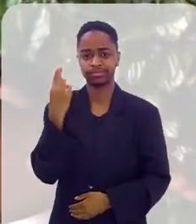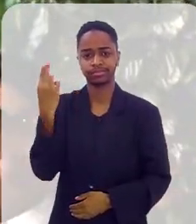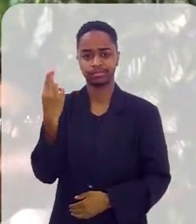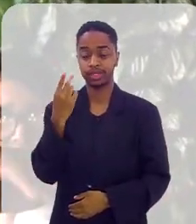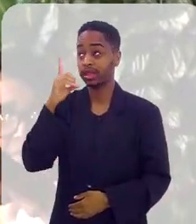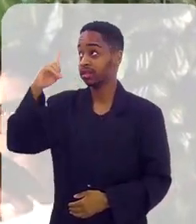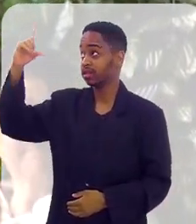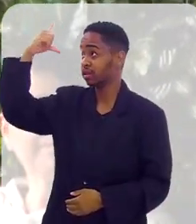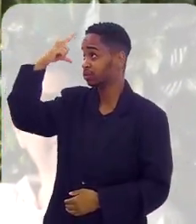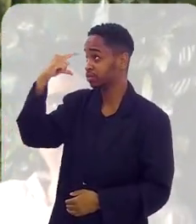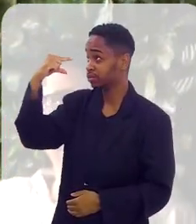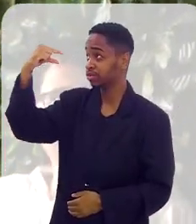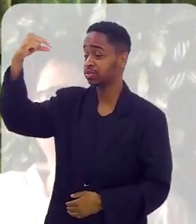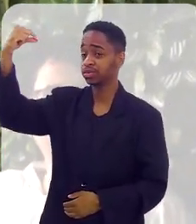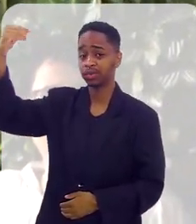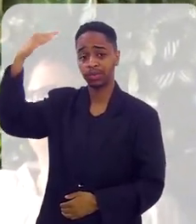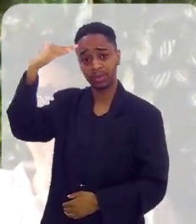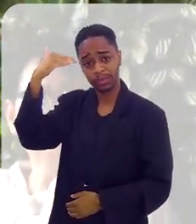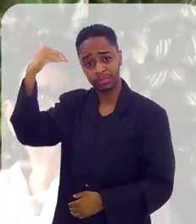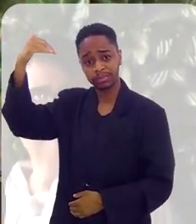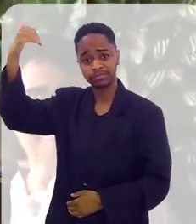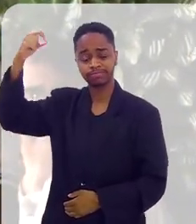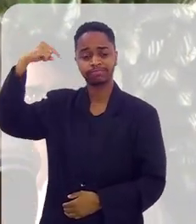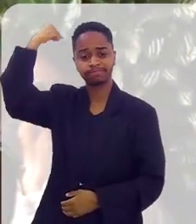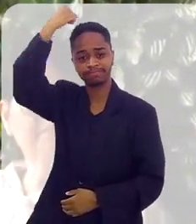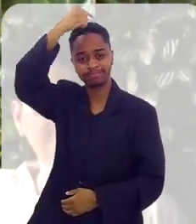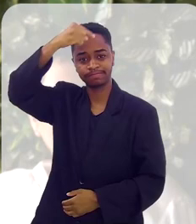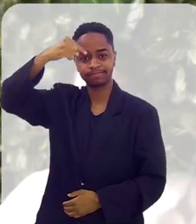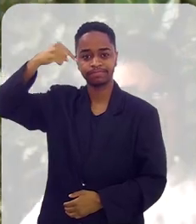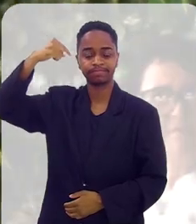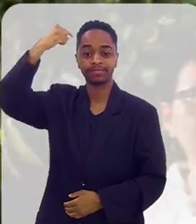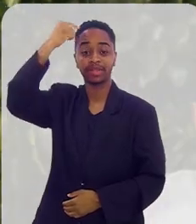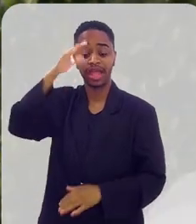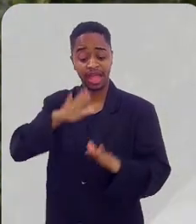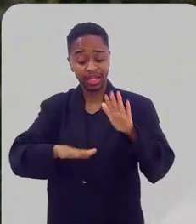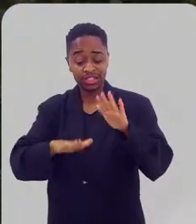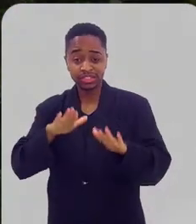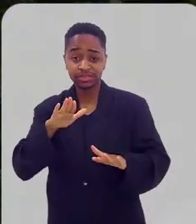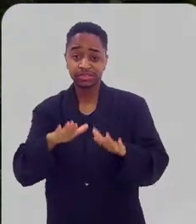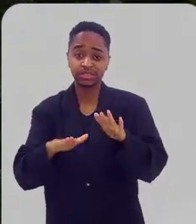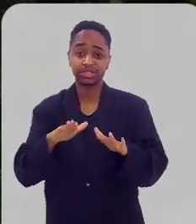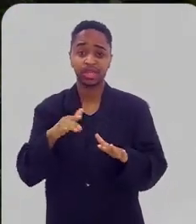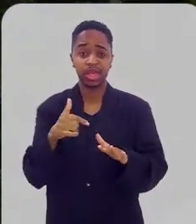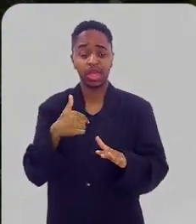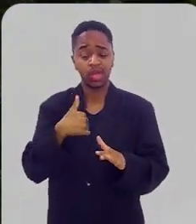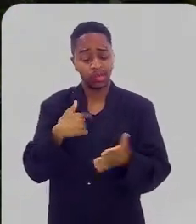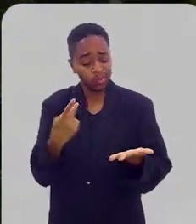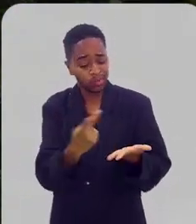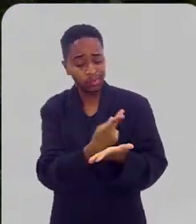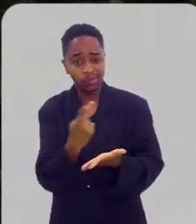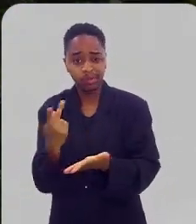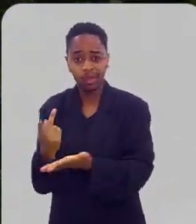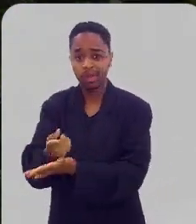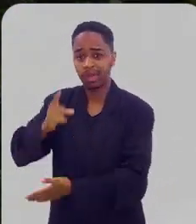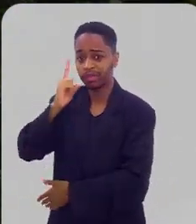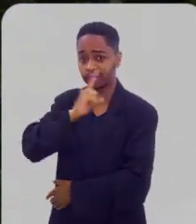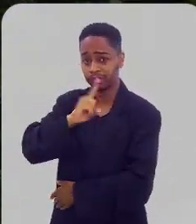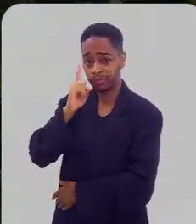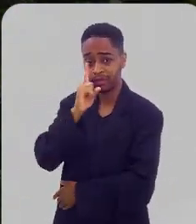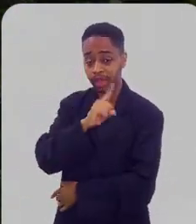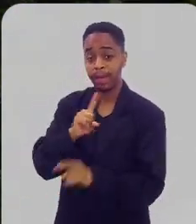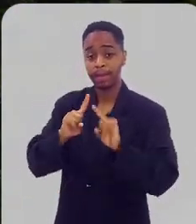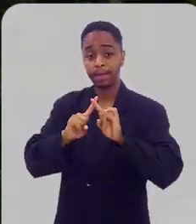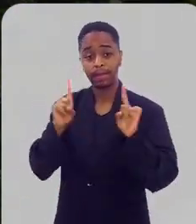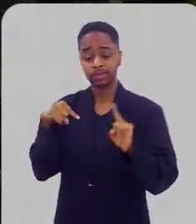sou eleito, chamado santo. Mesmo que um dia eu já tenha errado, nós